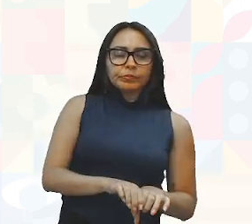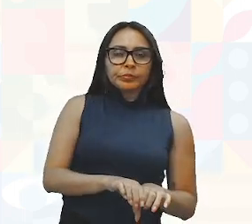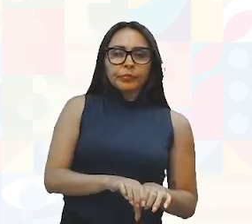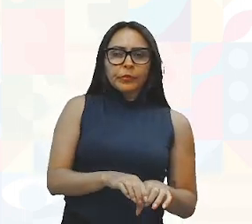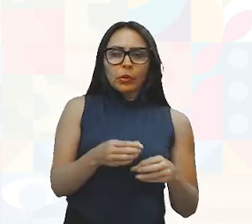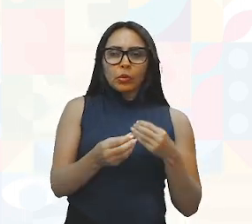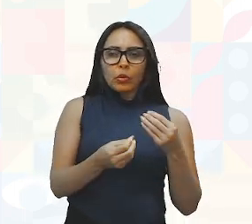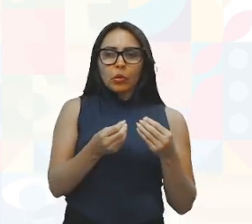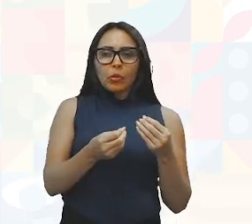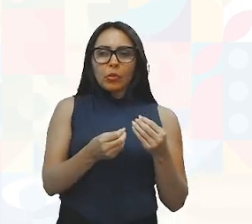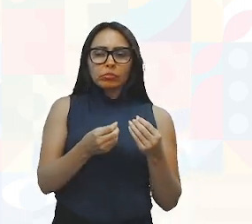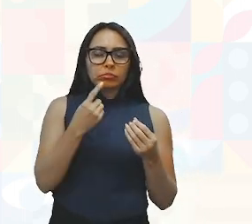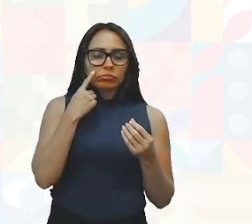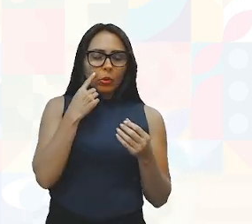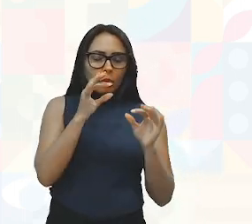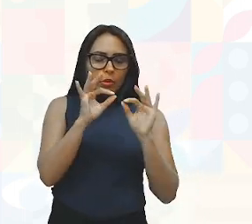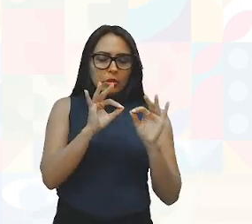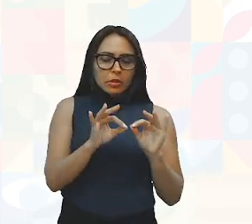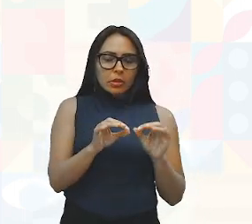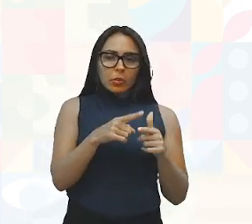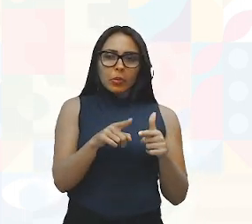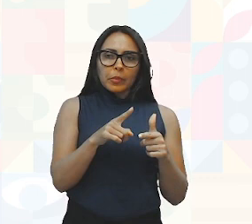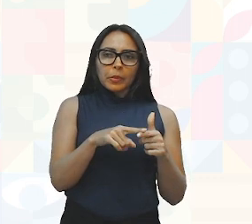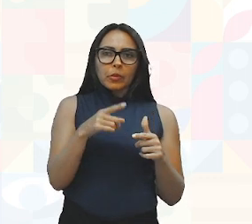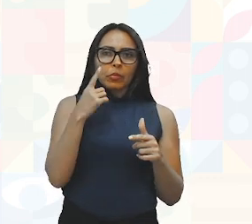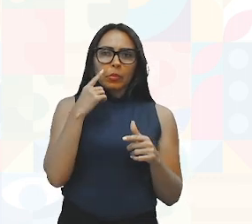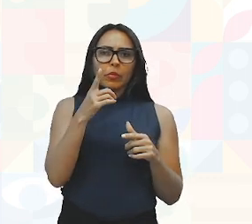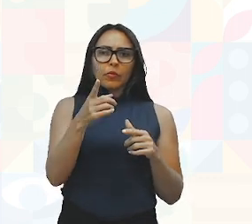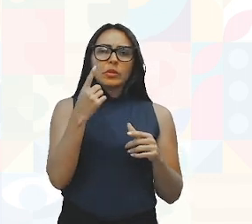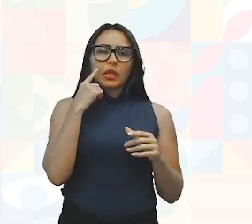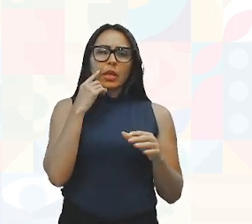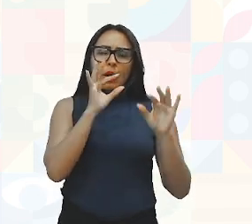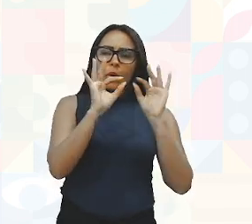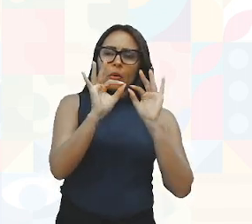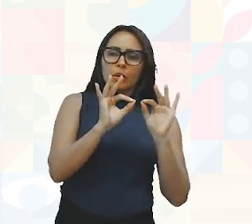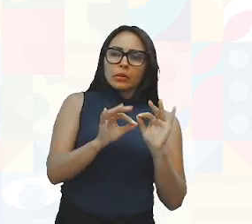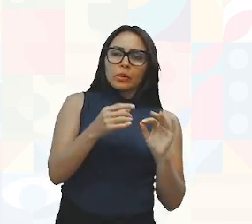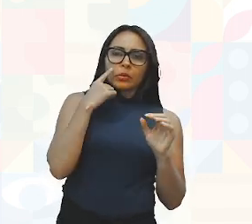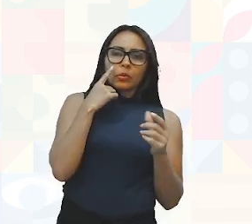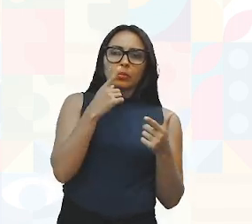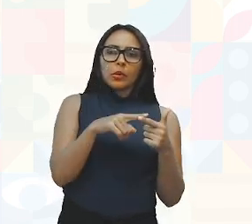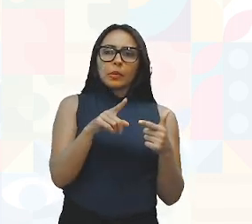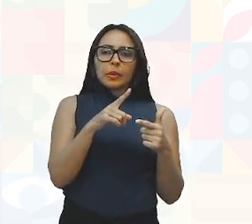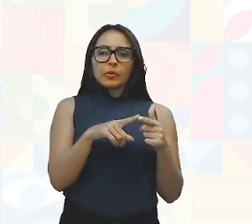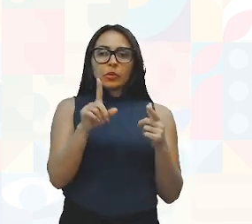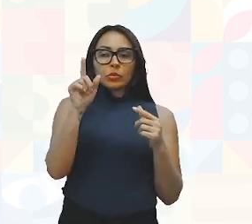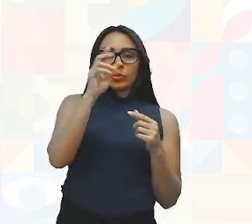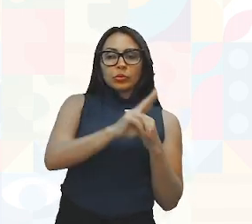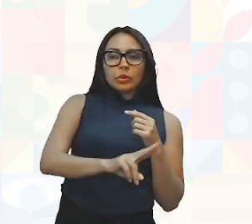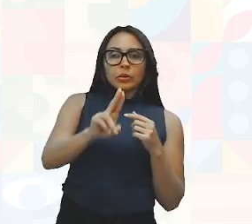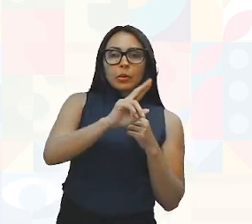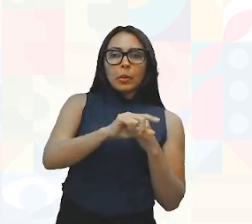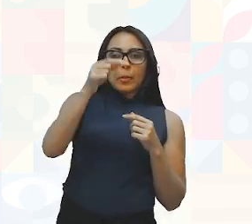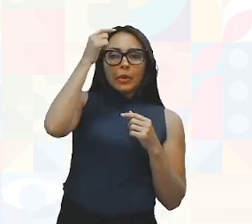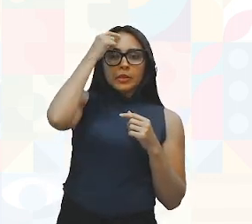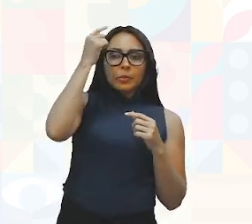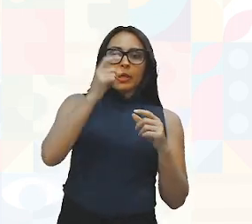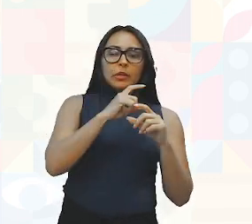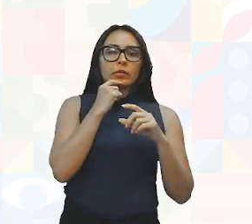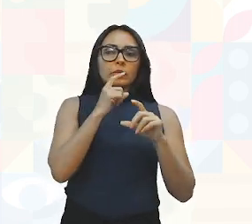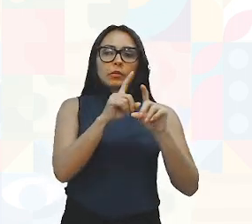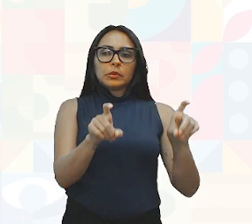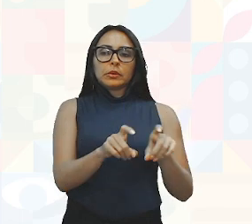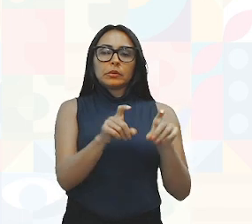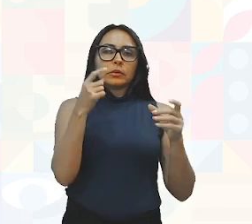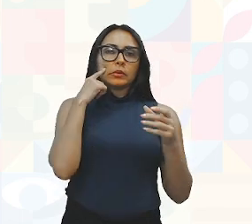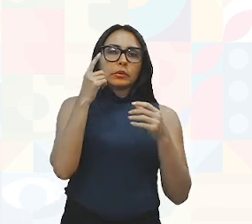problema? Quando você está tentando formular um problema, usando o pensamento computacional, é importante seguir